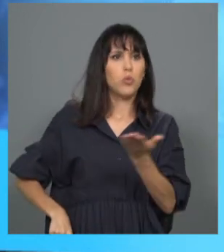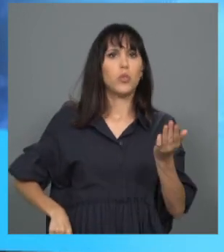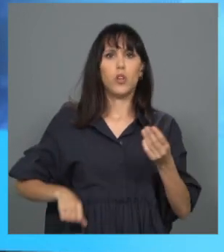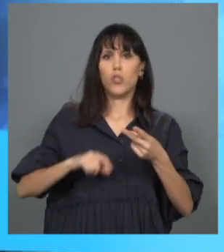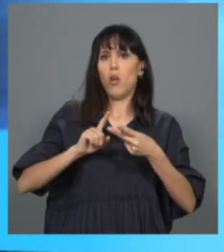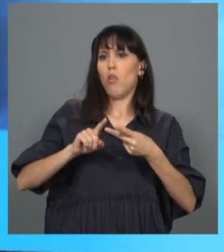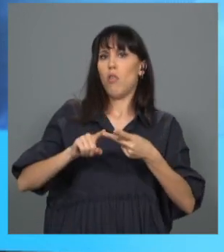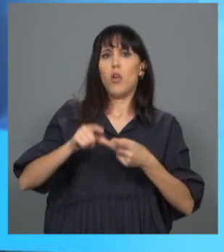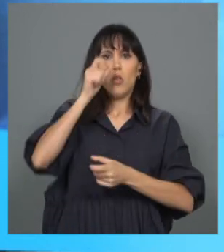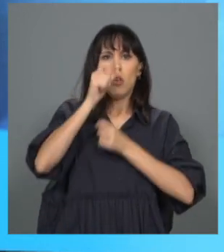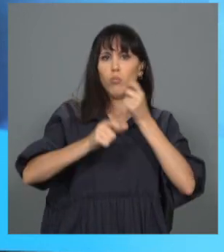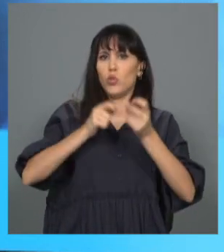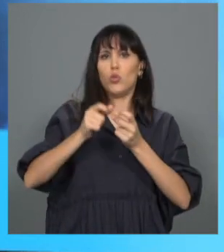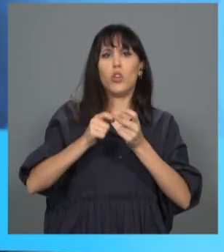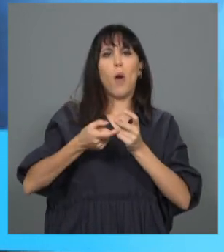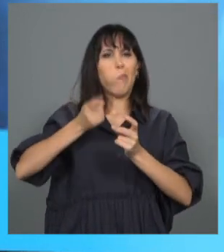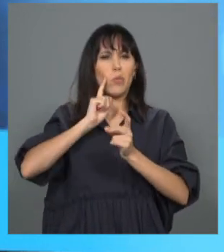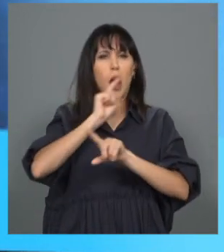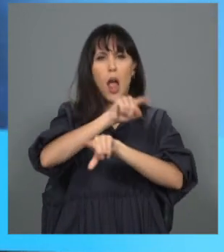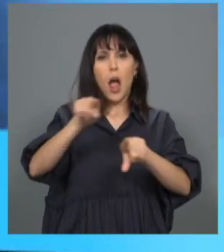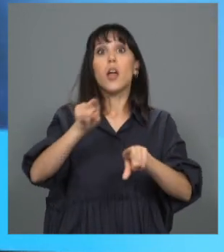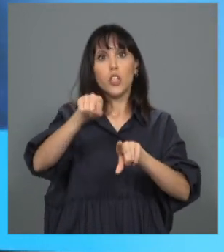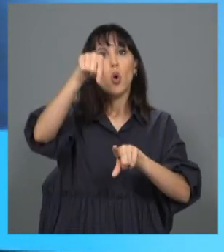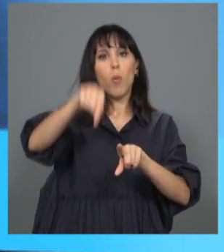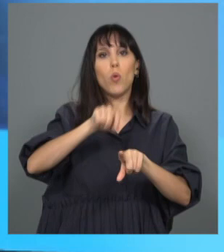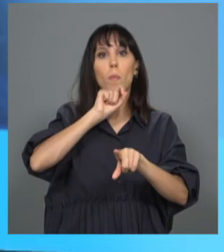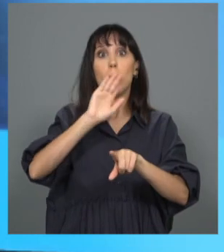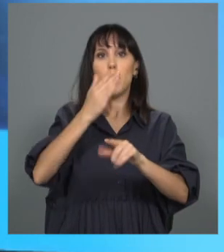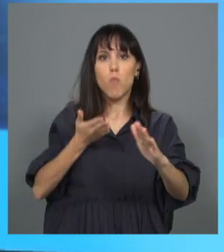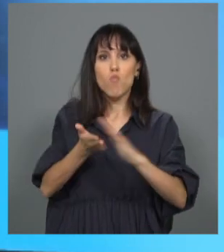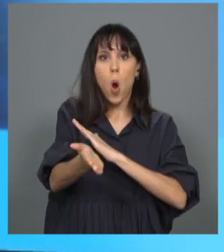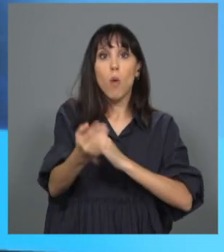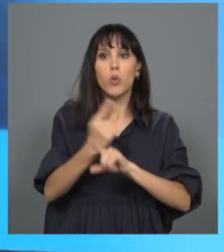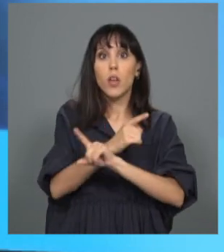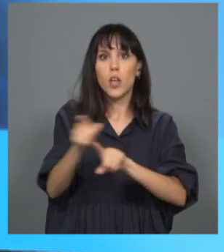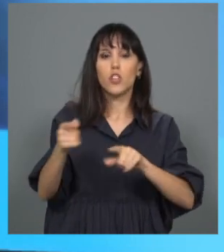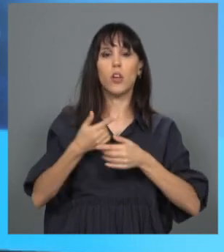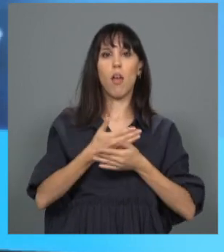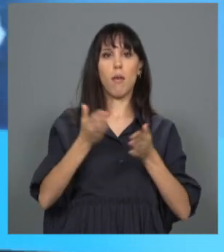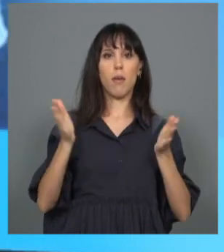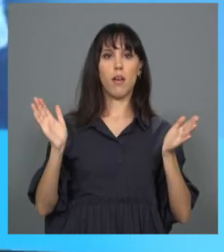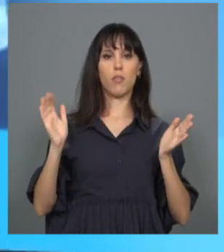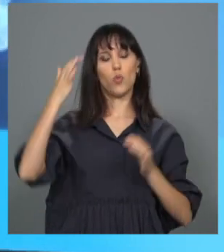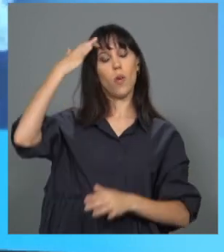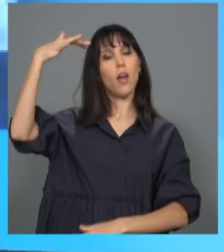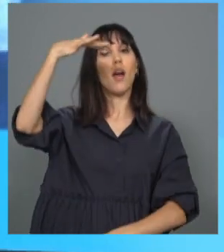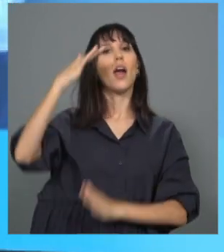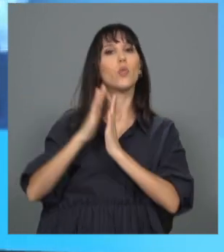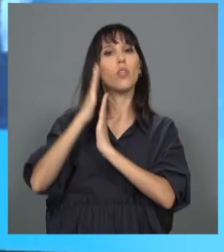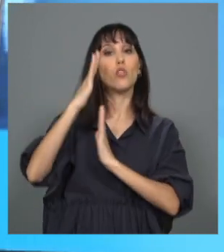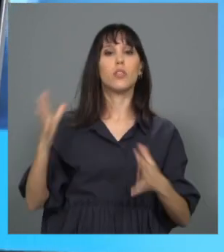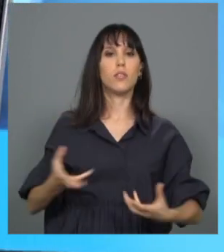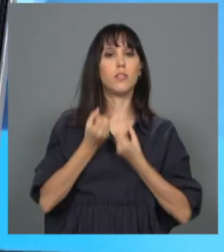os cambistas, esses podem ser os primeiros, porque eles estão abertos ao reino de Deus e à